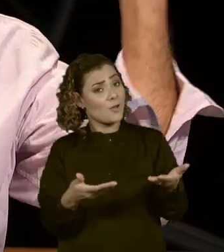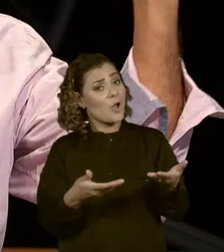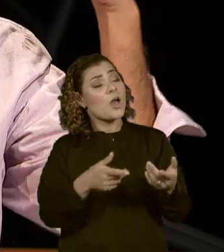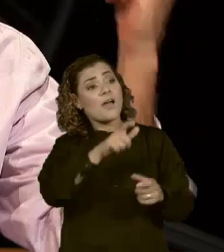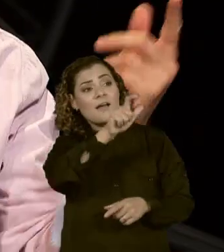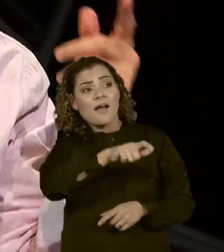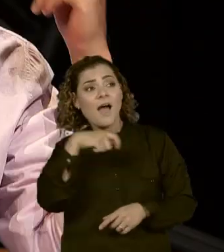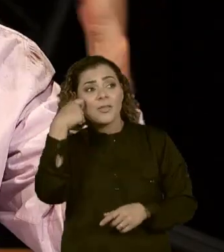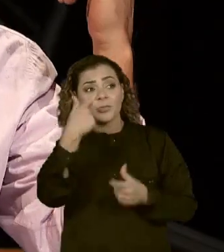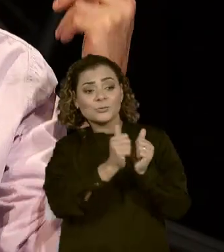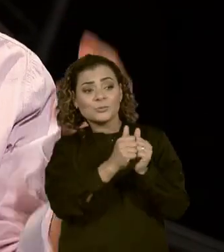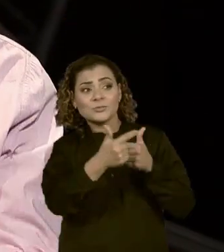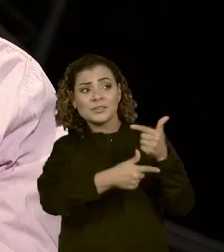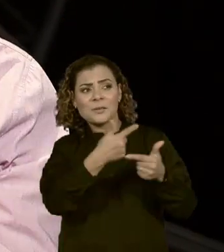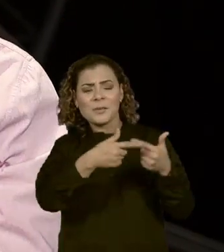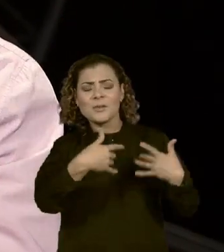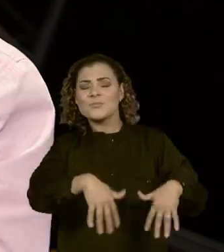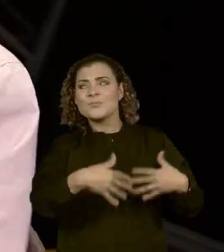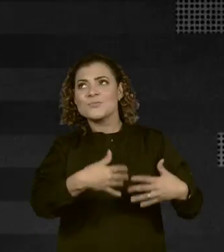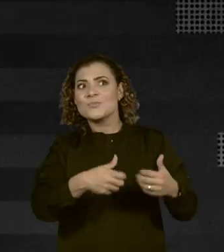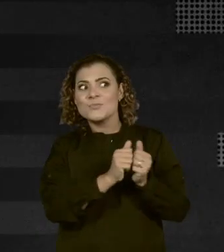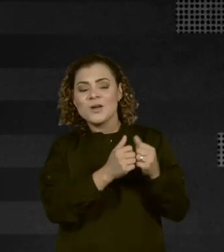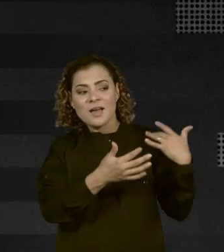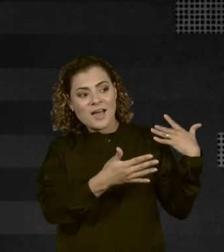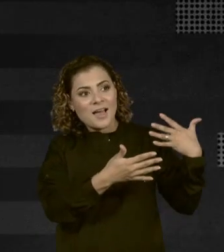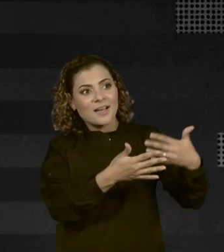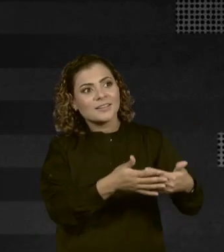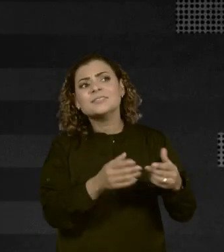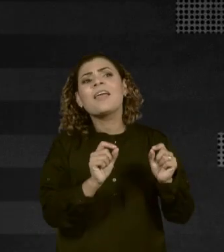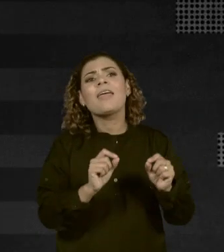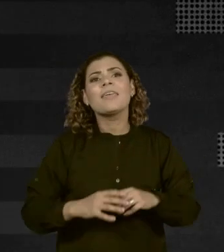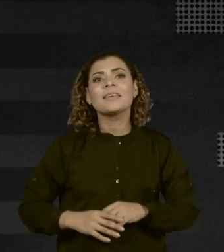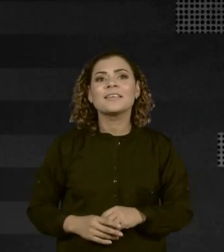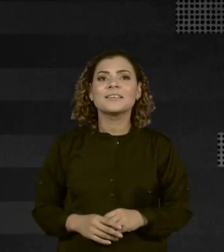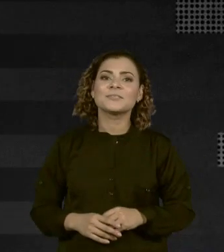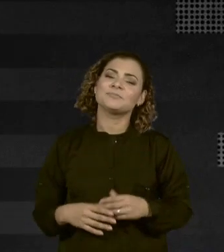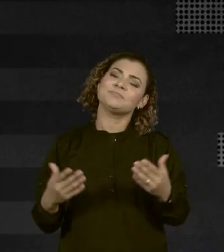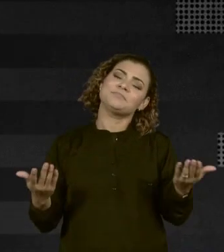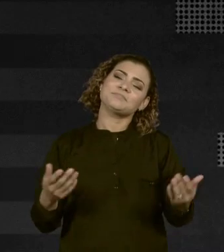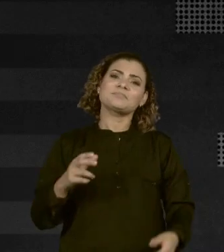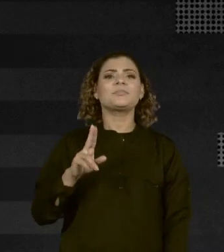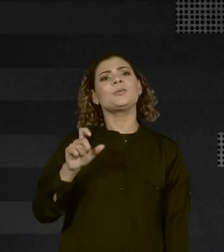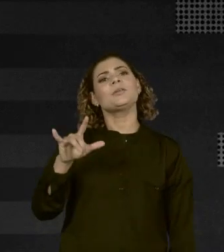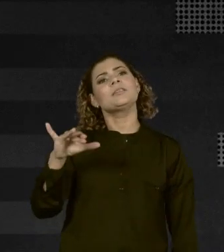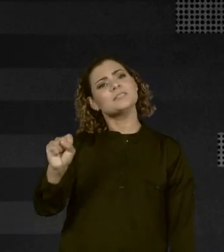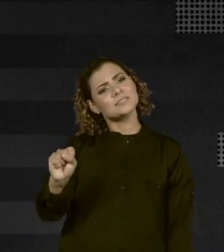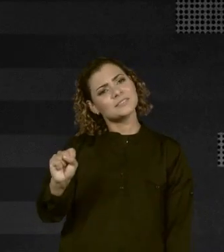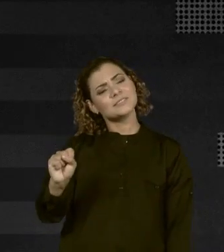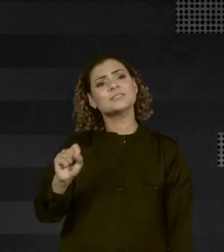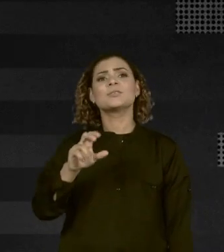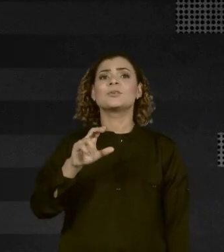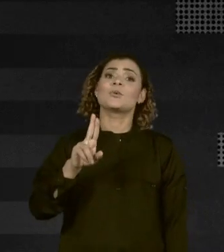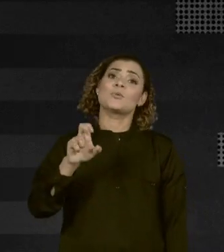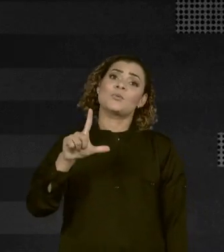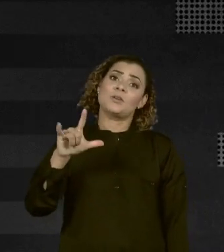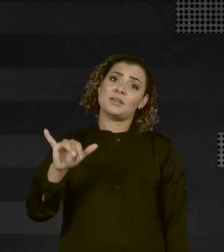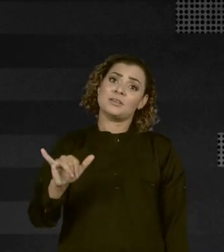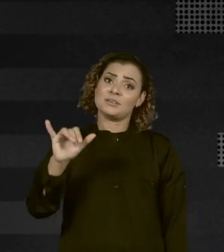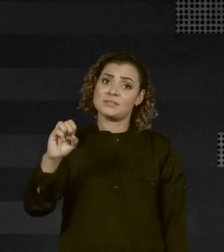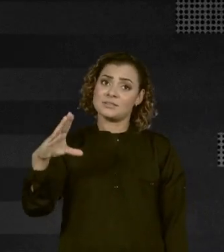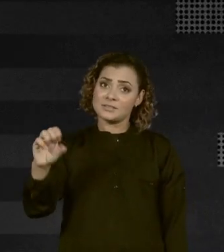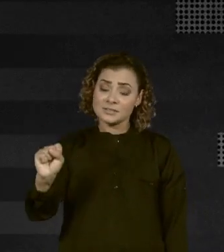mais sobre isso, sobre essa questão da inclusão. Ulisses, nós temos mais um depoimento agora aqui. Desta